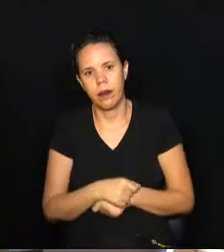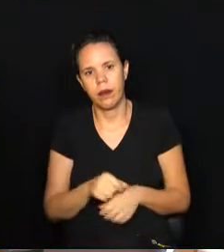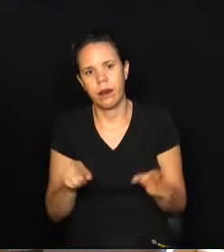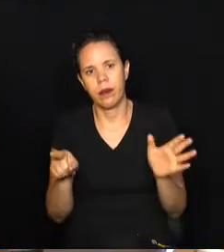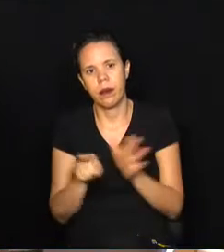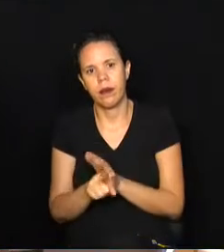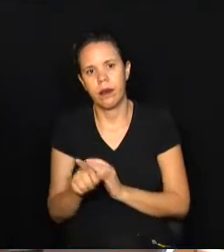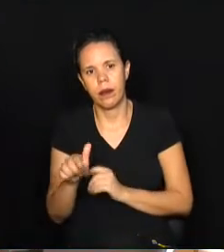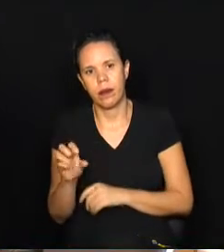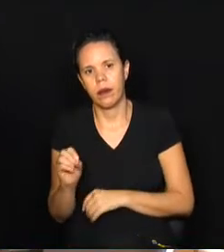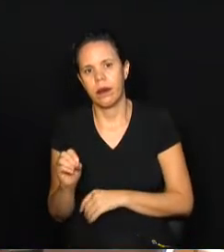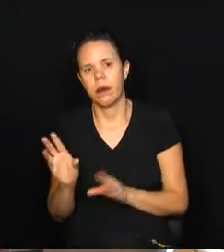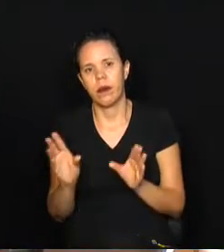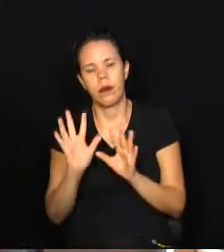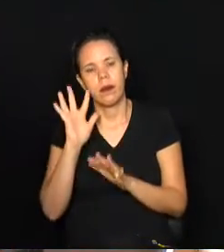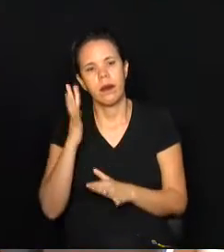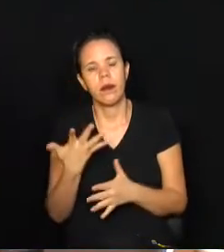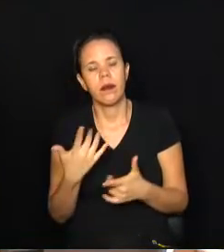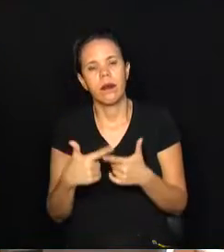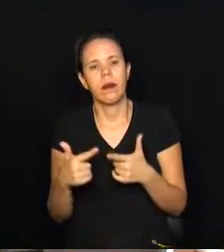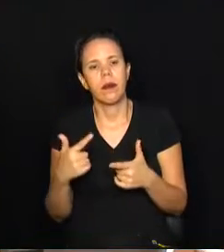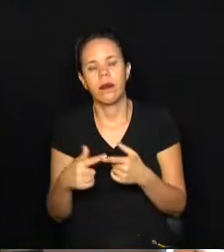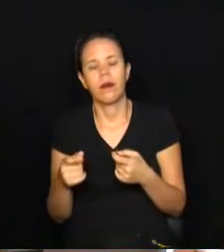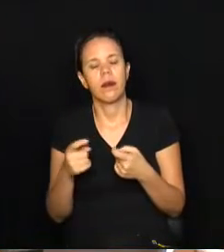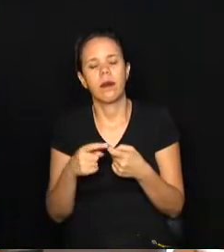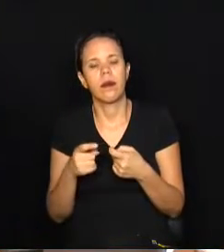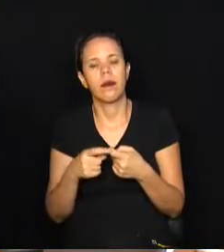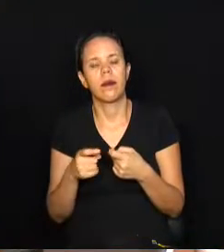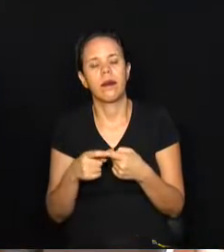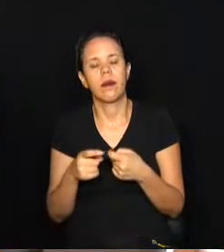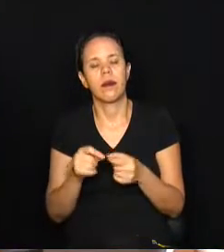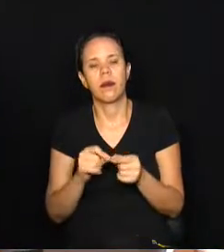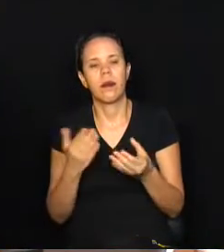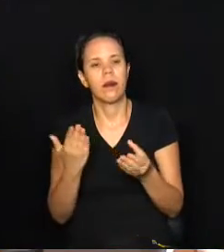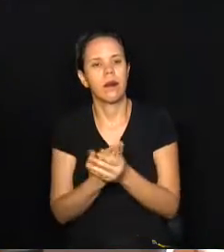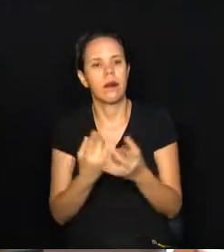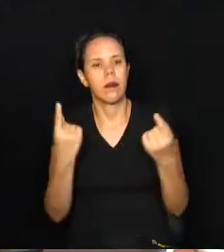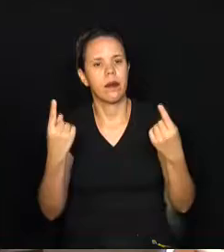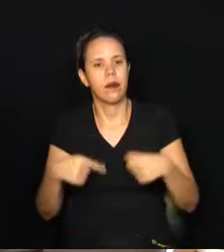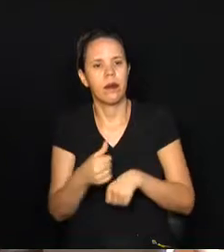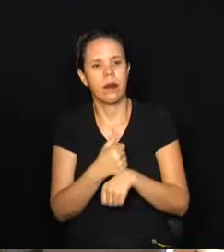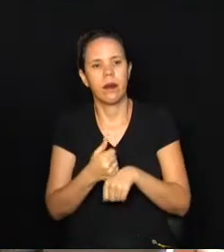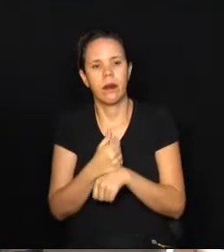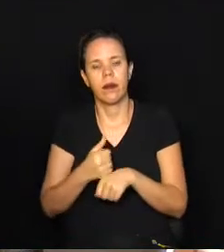pergunta aqui de resolver por que os médicos fazem tanto processo contra os optometristas.